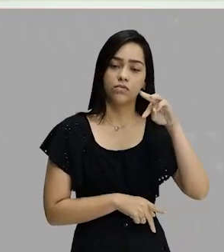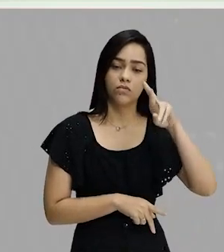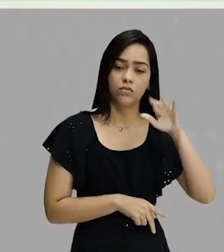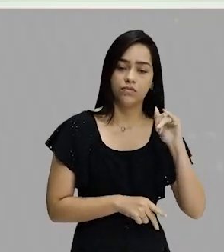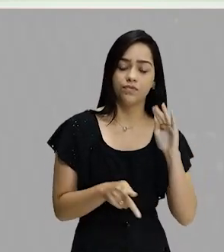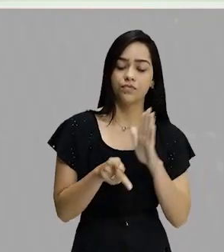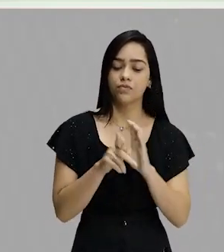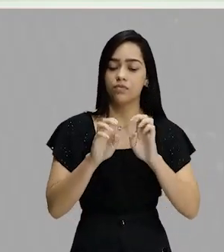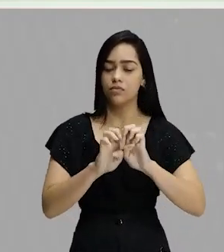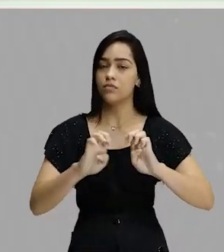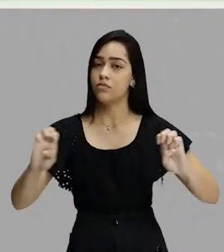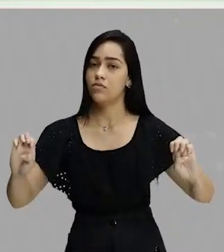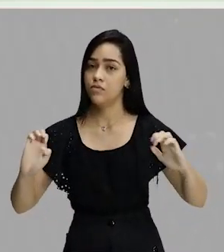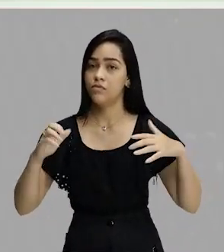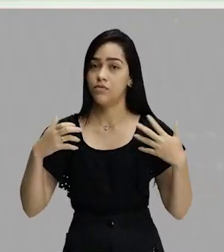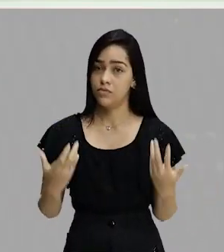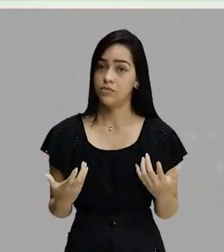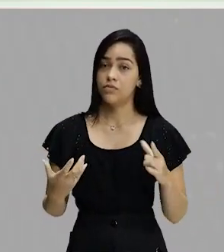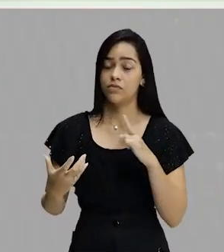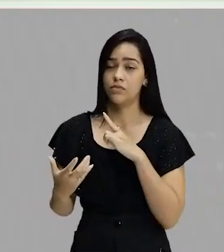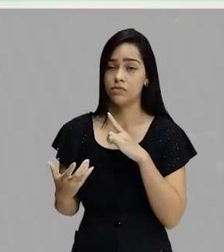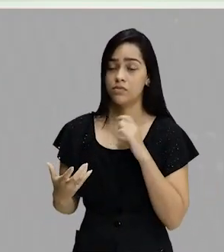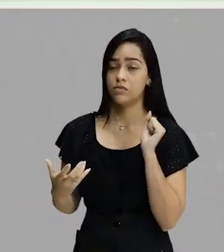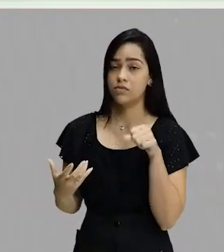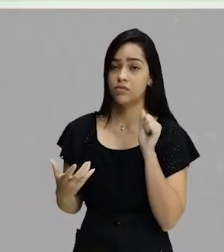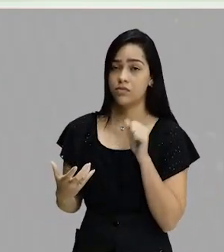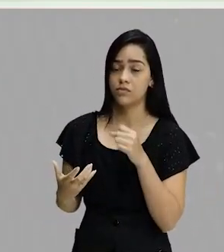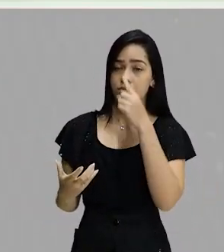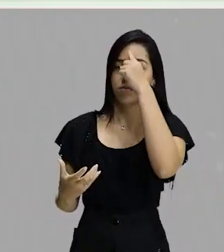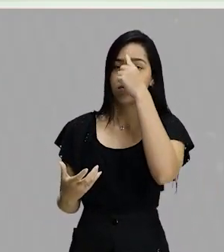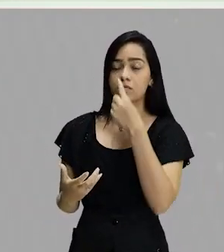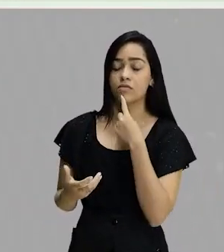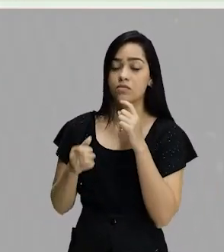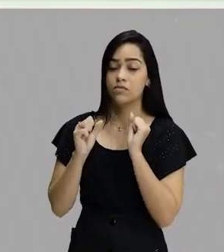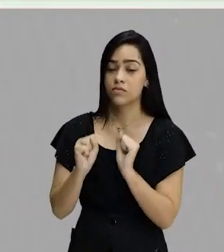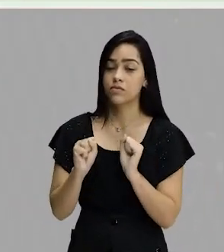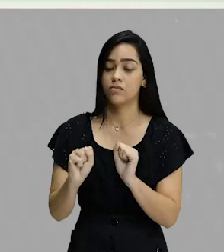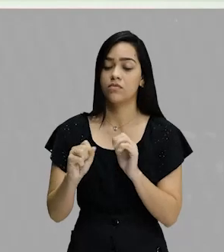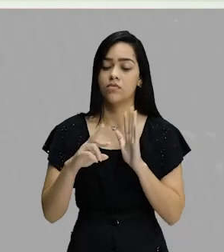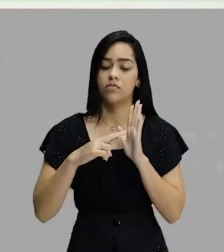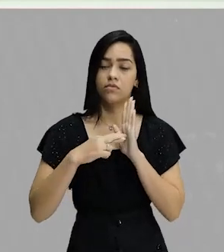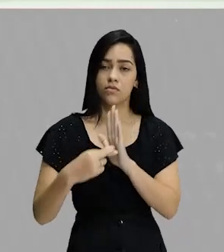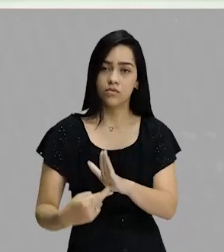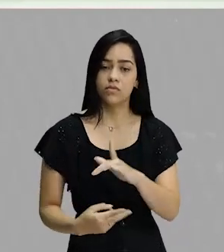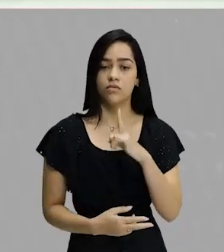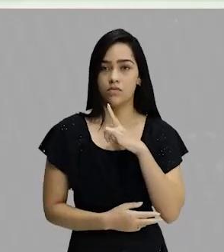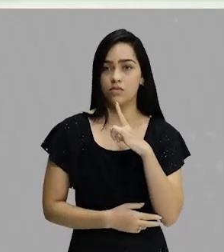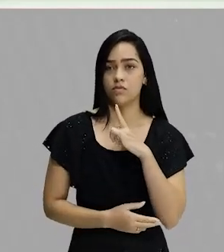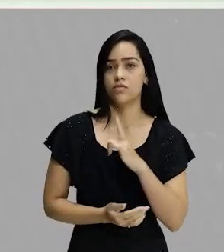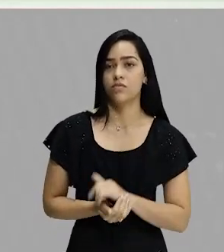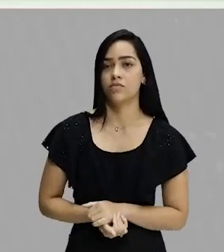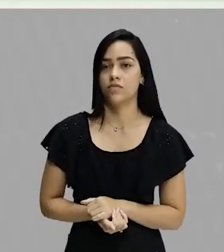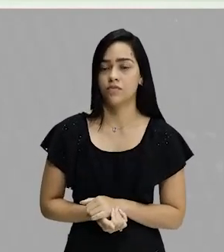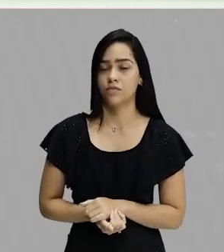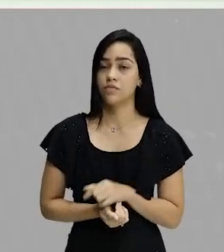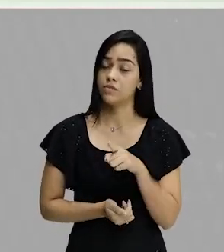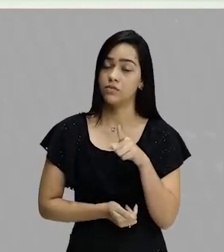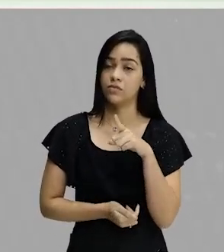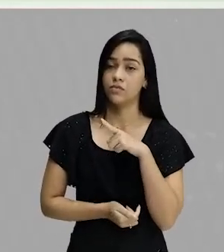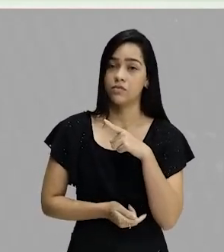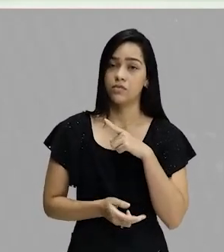uma equação. Tá? Bem que uma figura ela pode ser representada por equações. Tá? Você